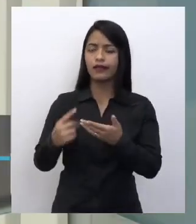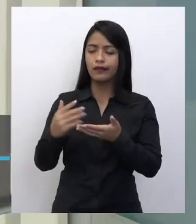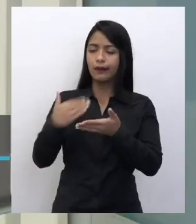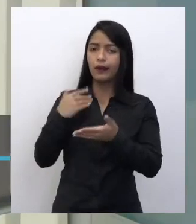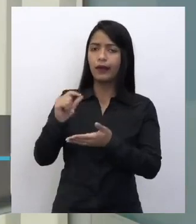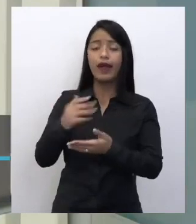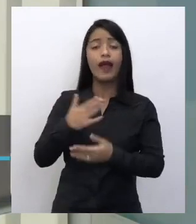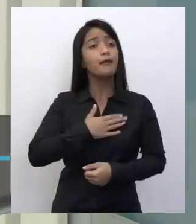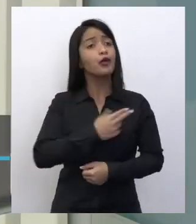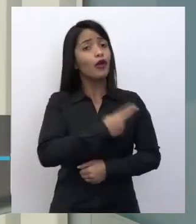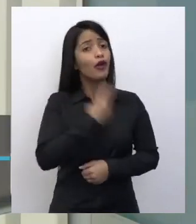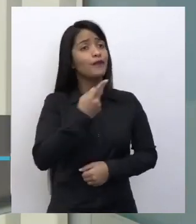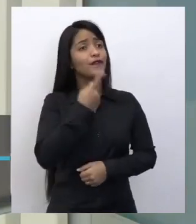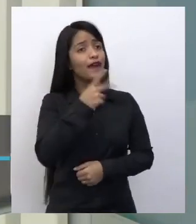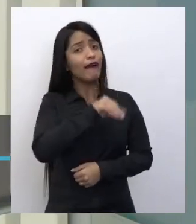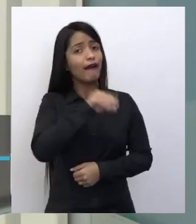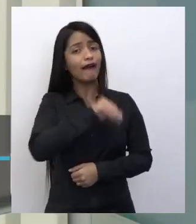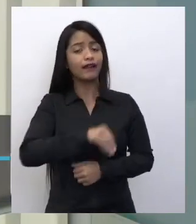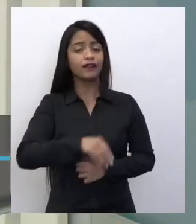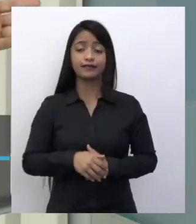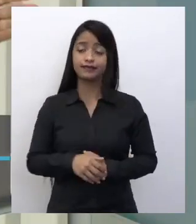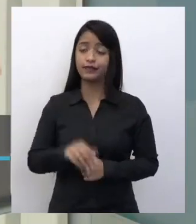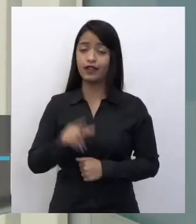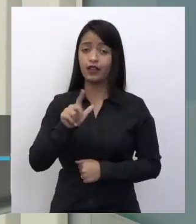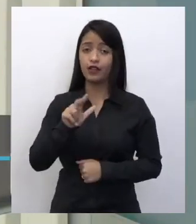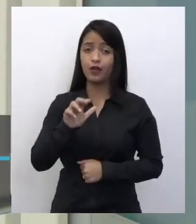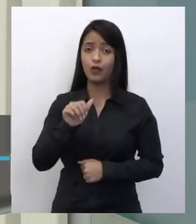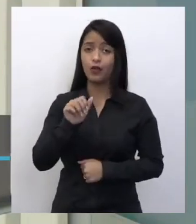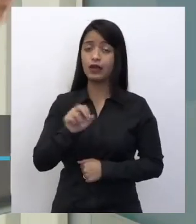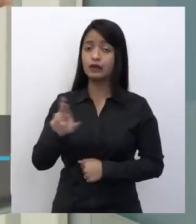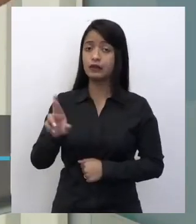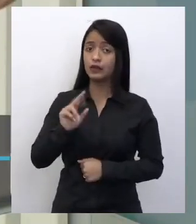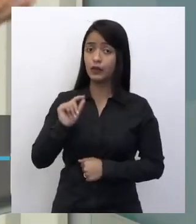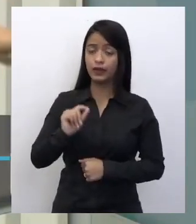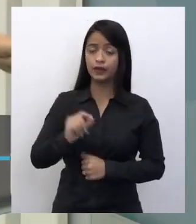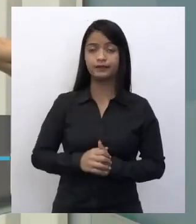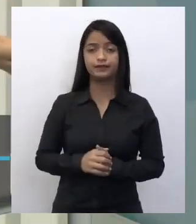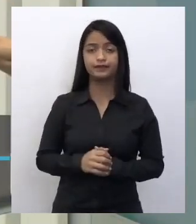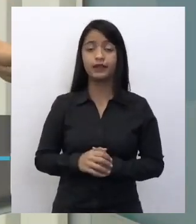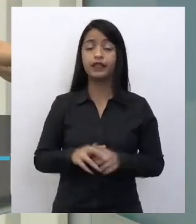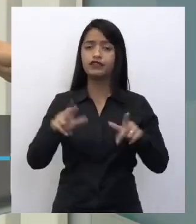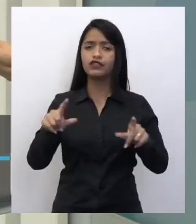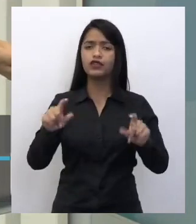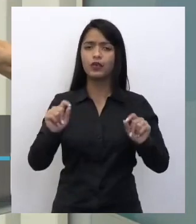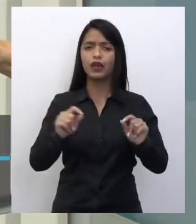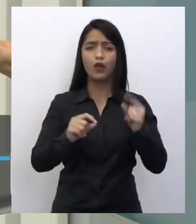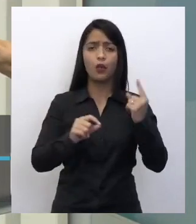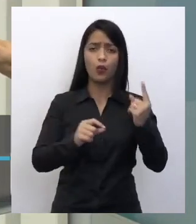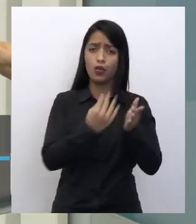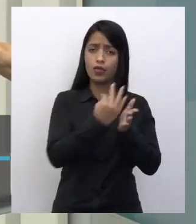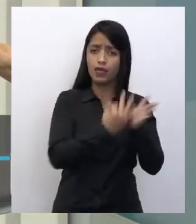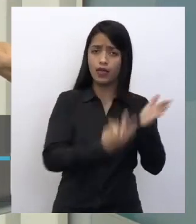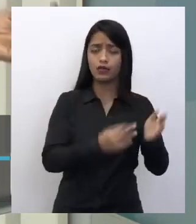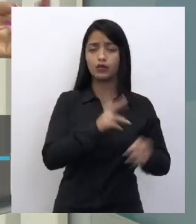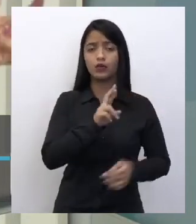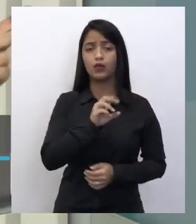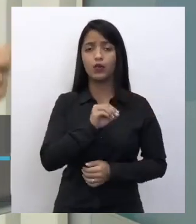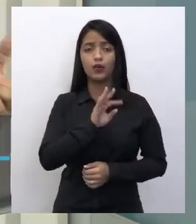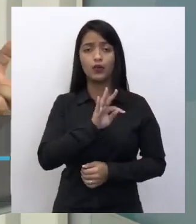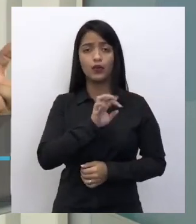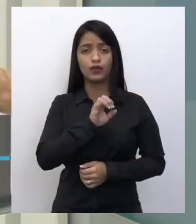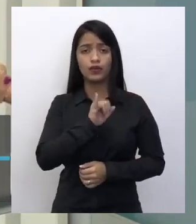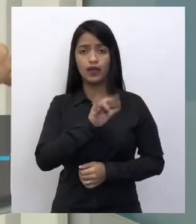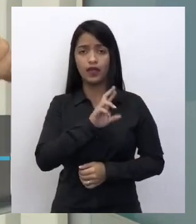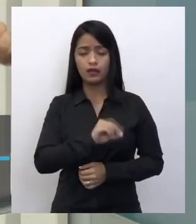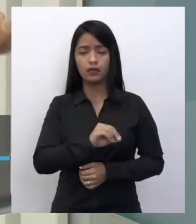Henrique. Lucas, ele disse assim, qual a diferença? É que um deles trata-se de roteiro. Mas não falou bem